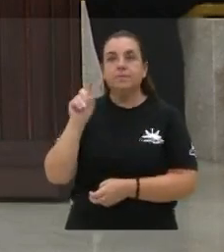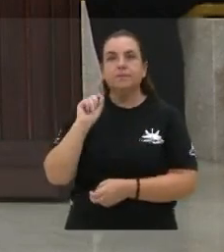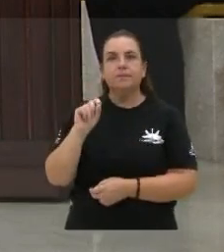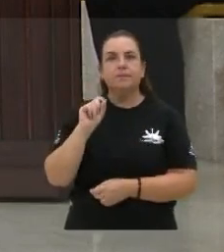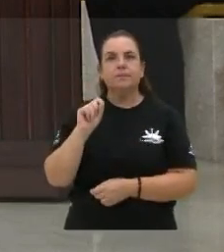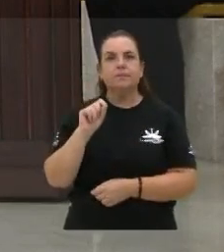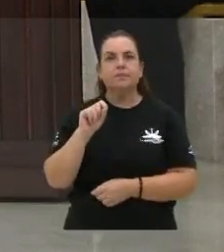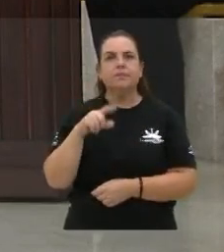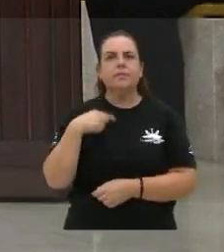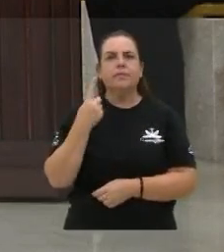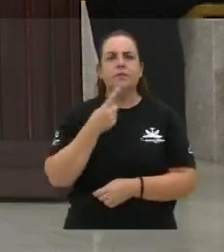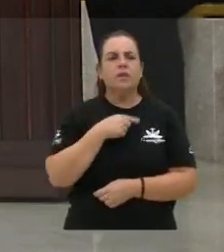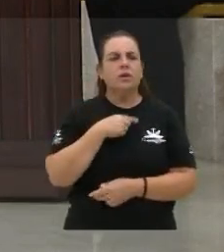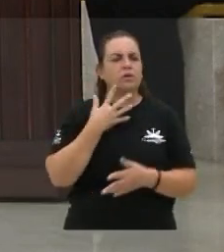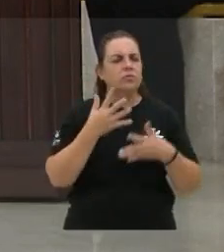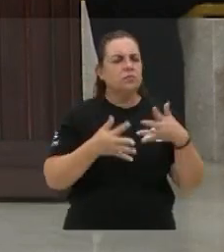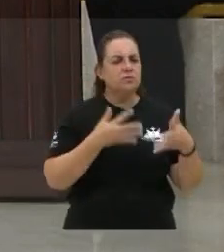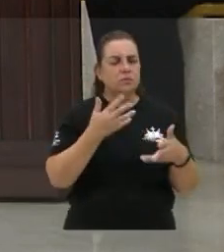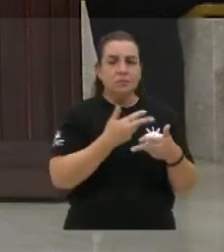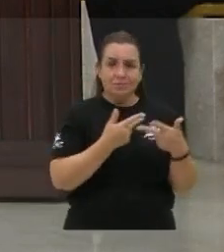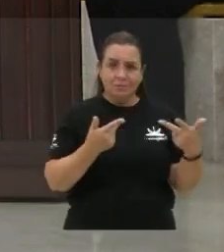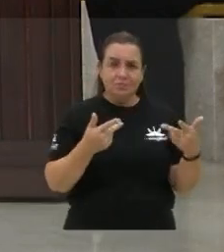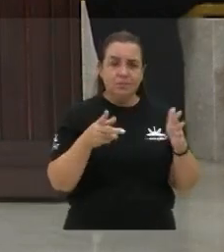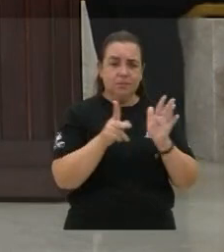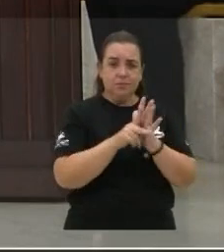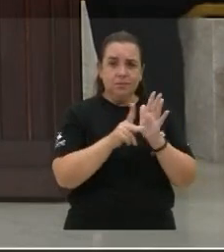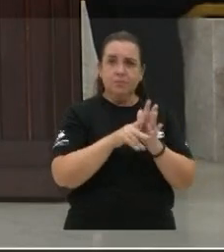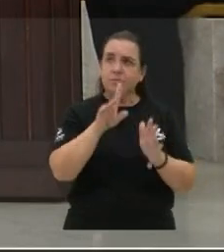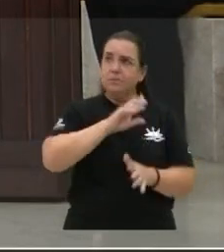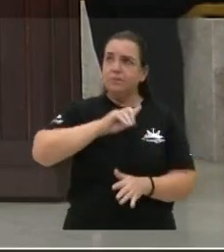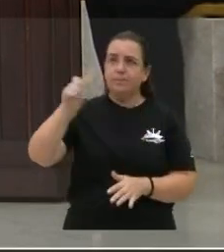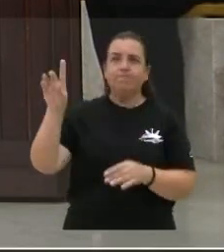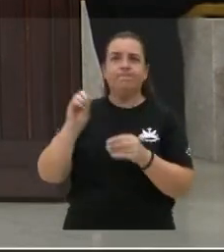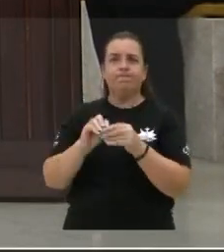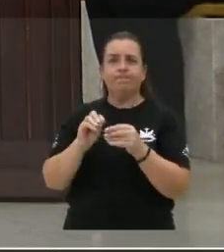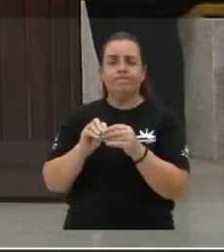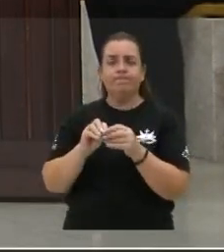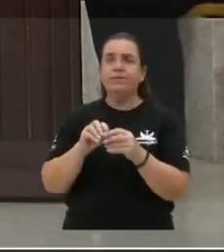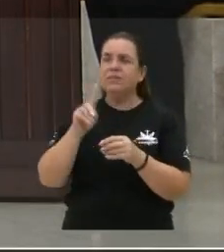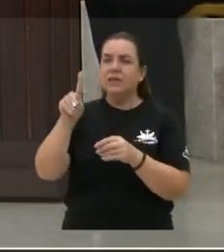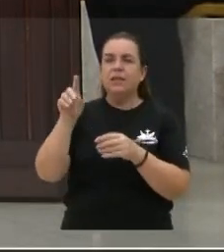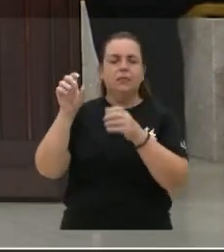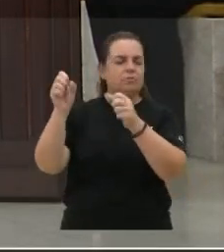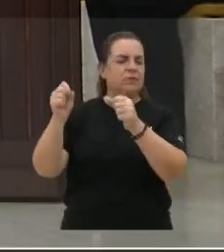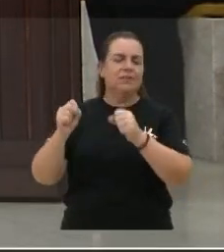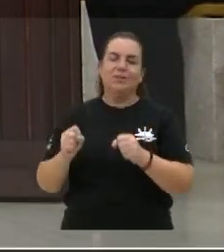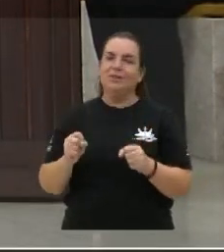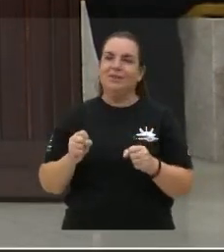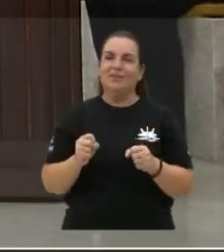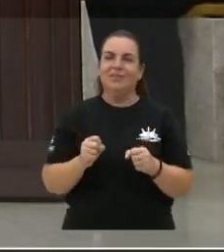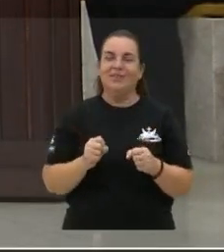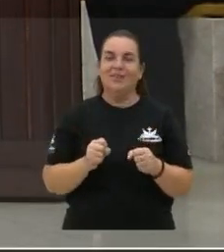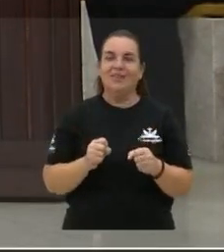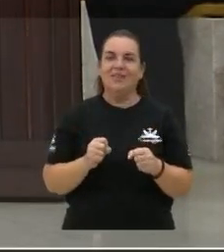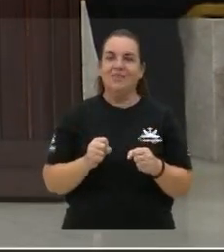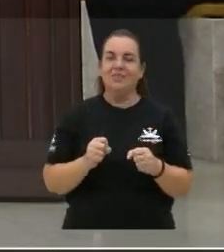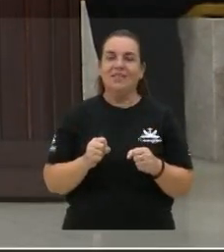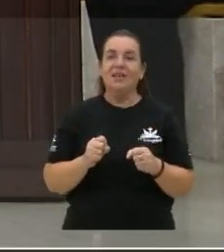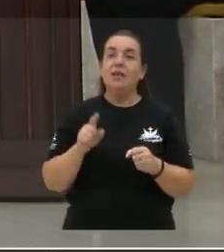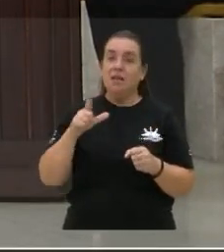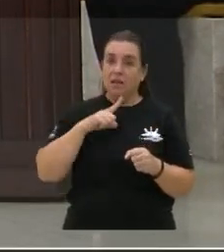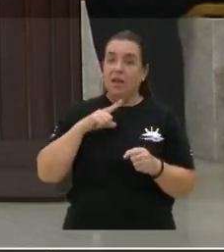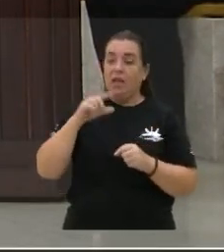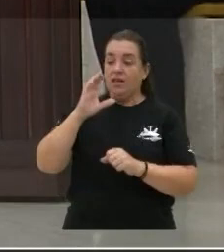se nós fôssemos falar dos atributos de Deus, Deus onipotente, está no